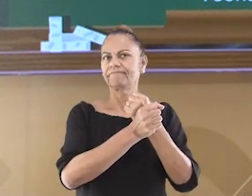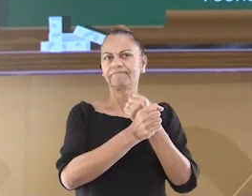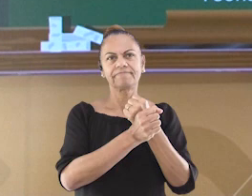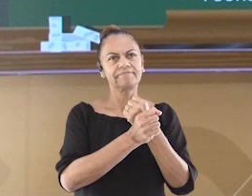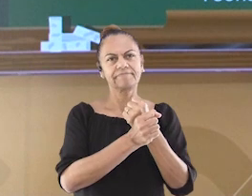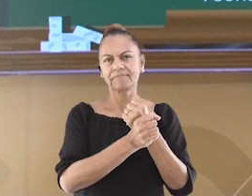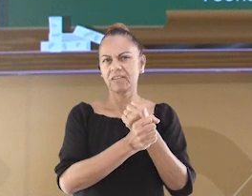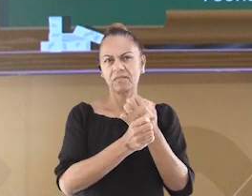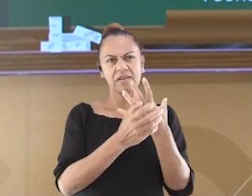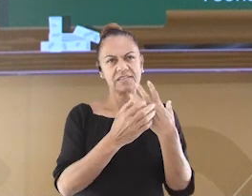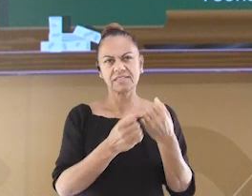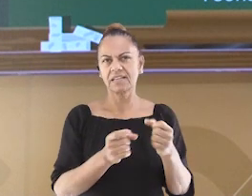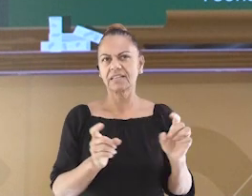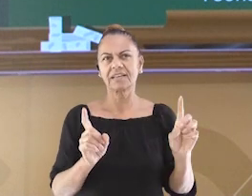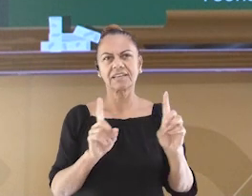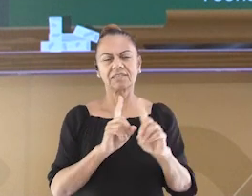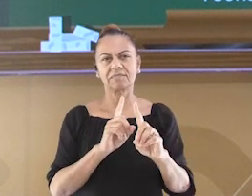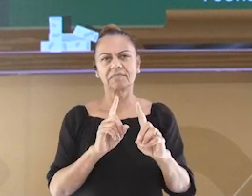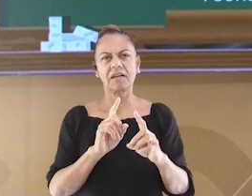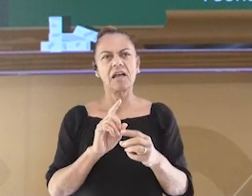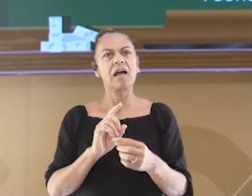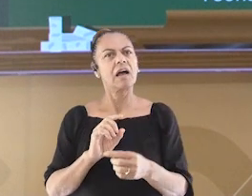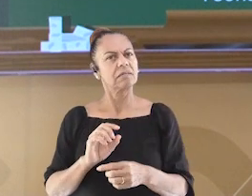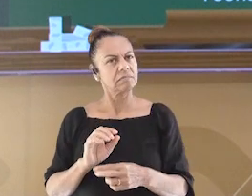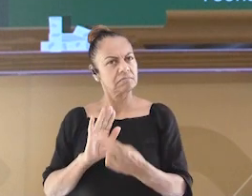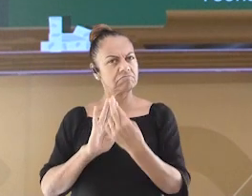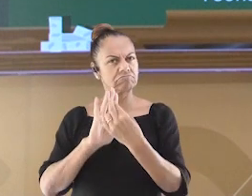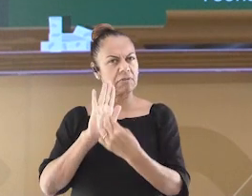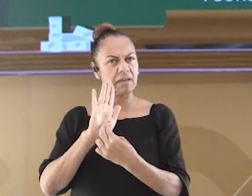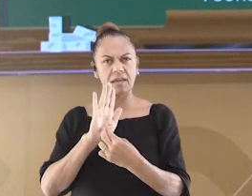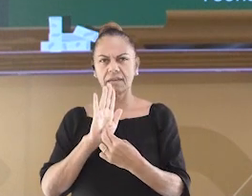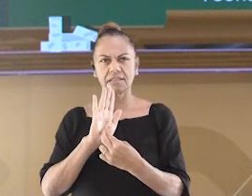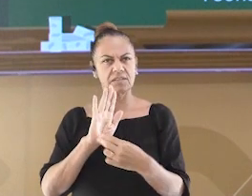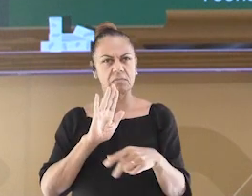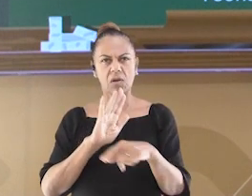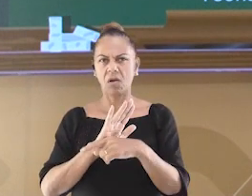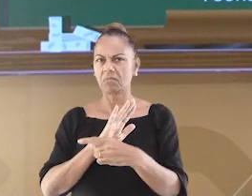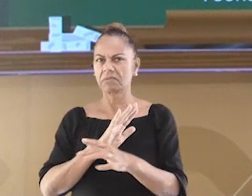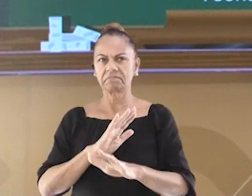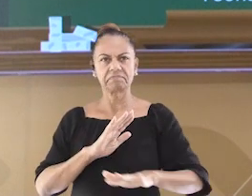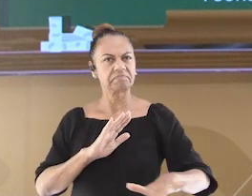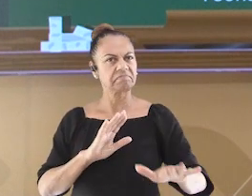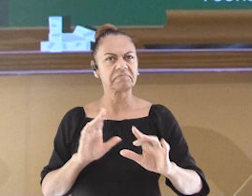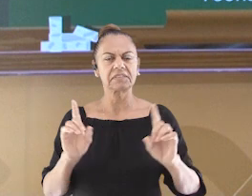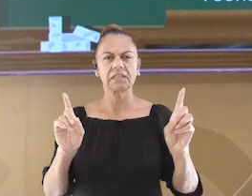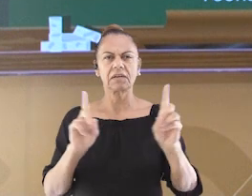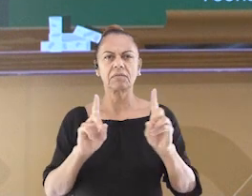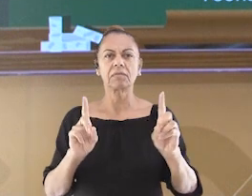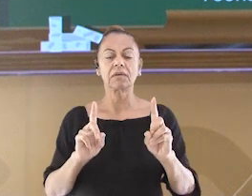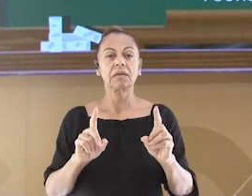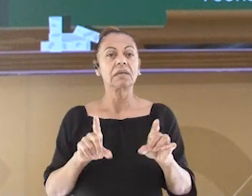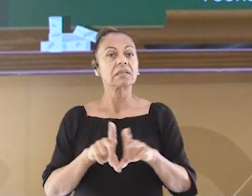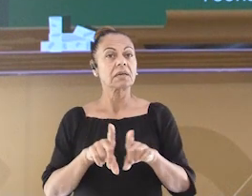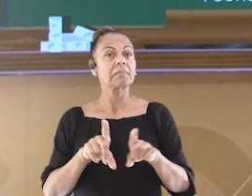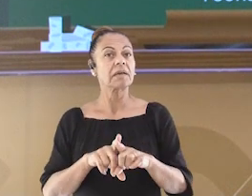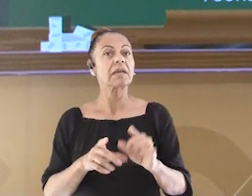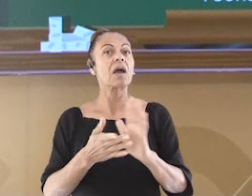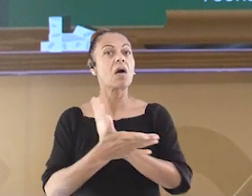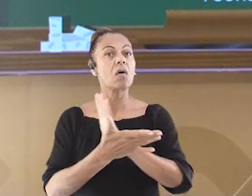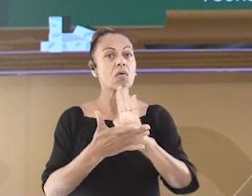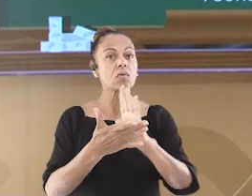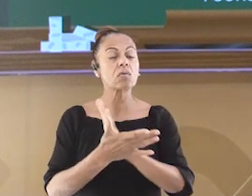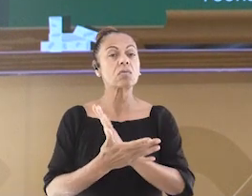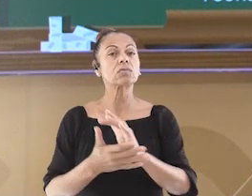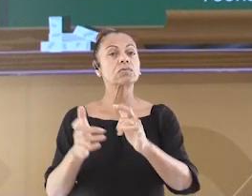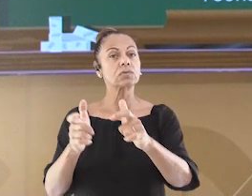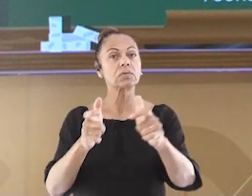escravidão não era uma prática socialmente aceita, ou seja, não era combatida pelas normas morais daquela